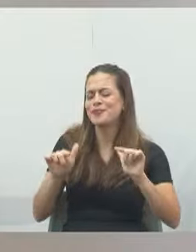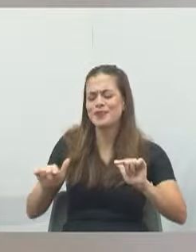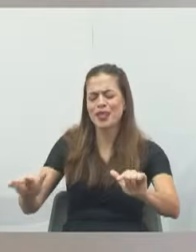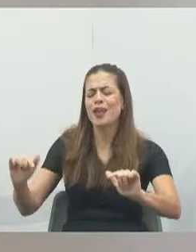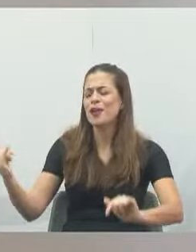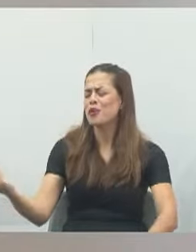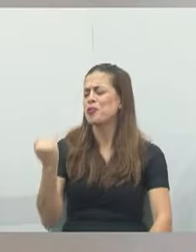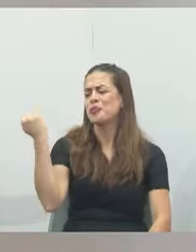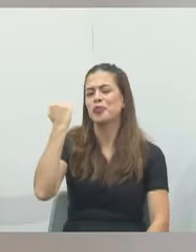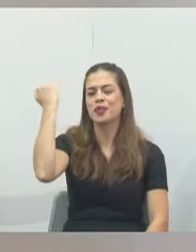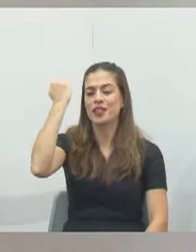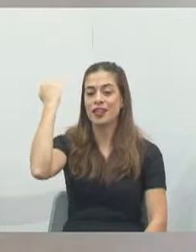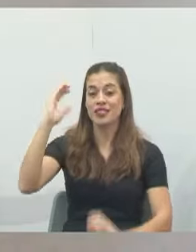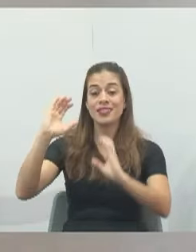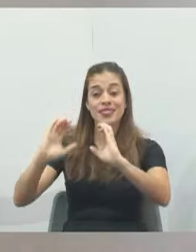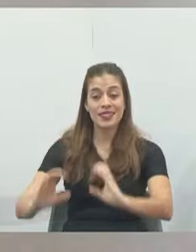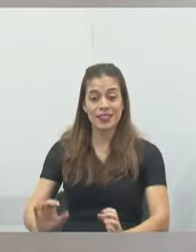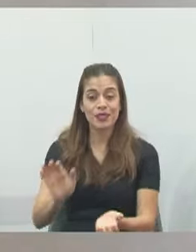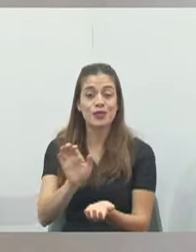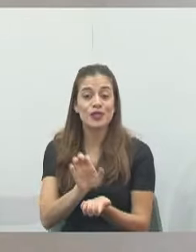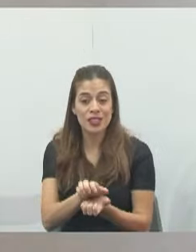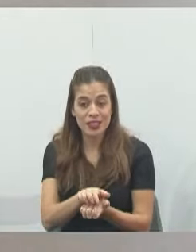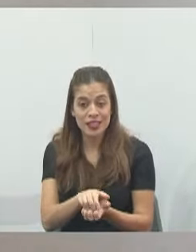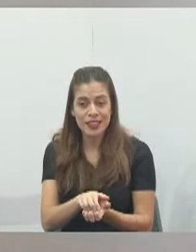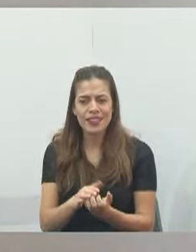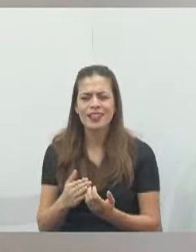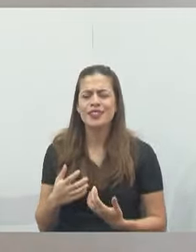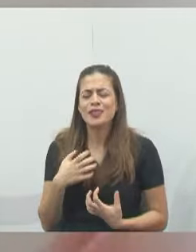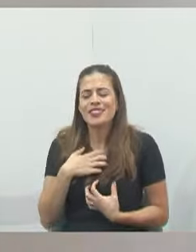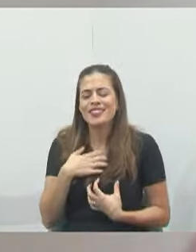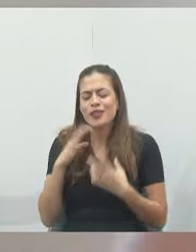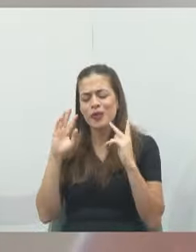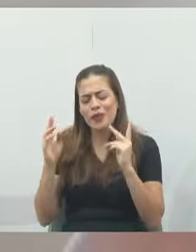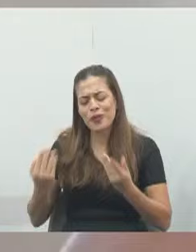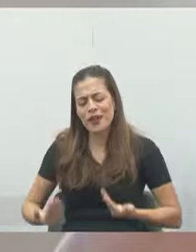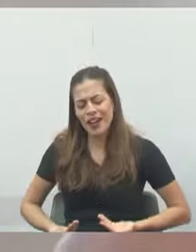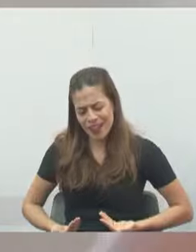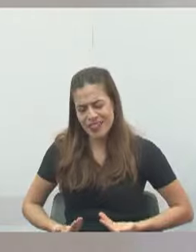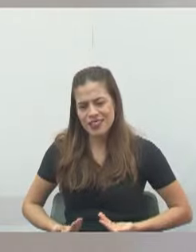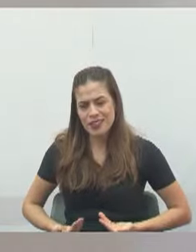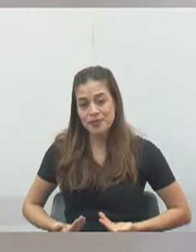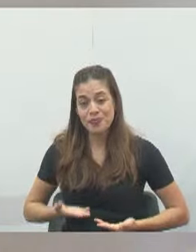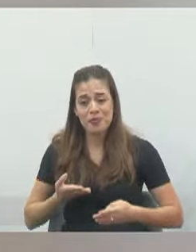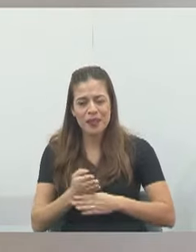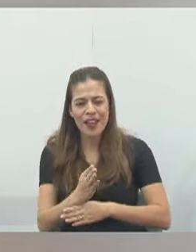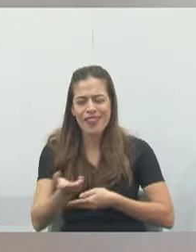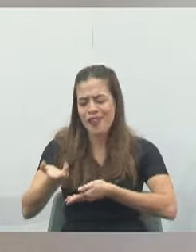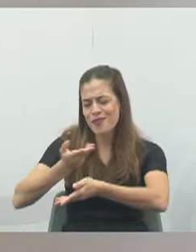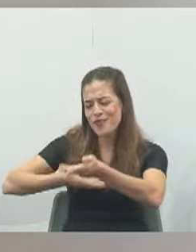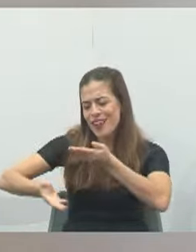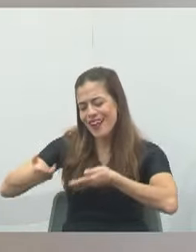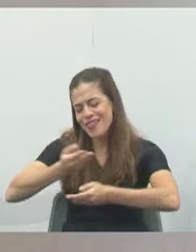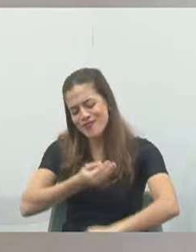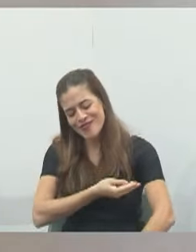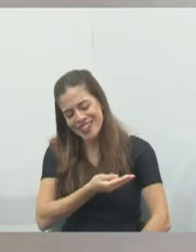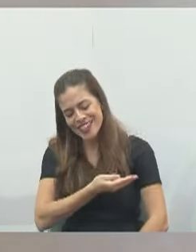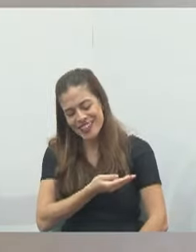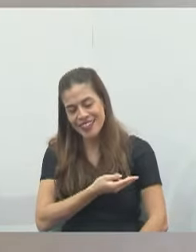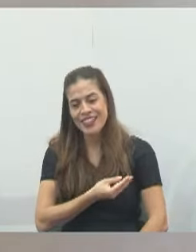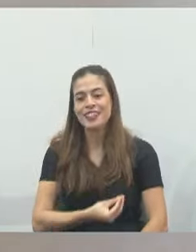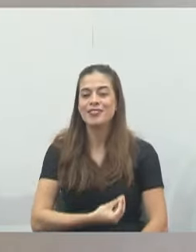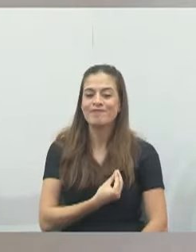cidadão jacareiense. Me sinto honrada, não só de estar aqui, mas de poder partilhar a vida com você,